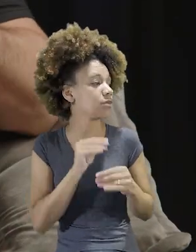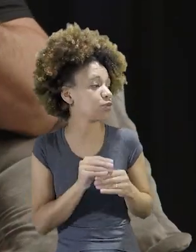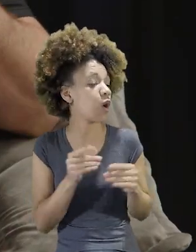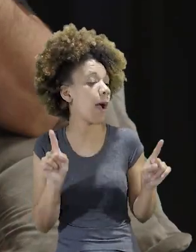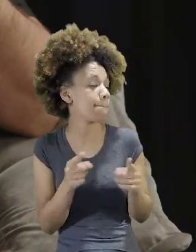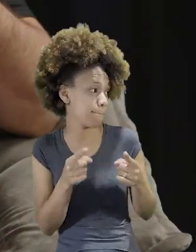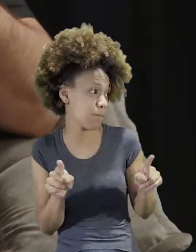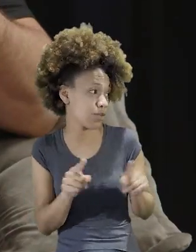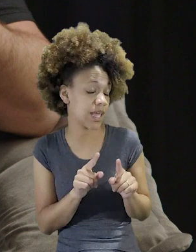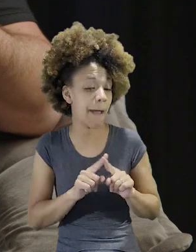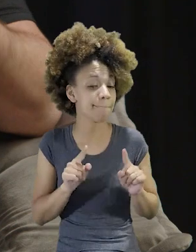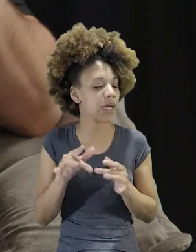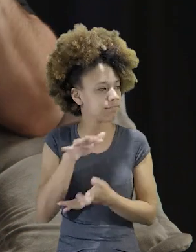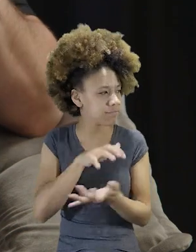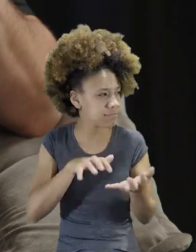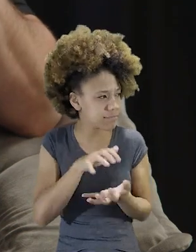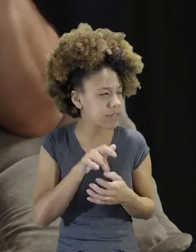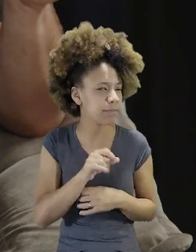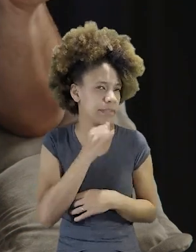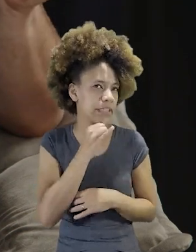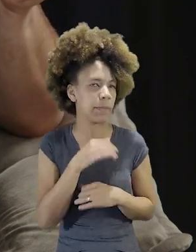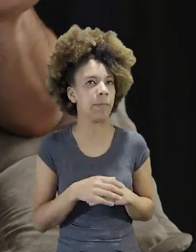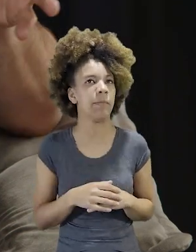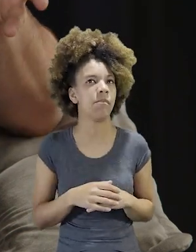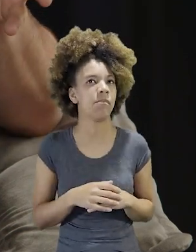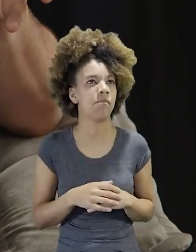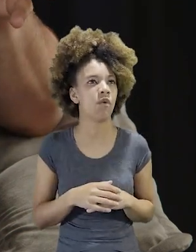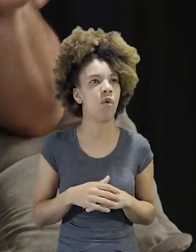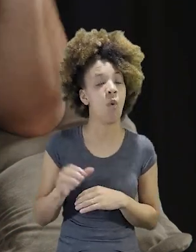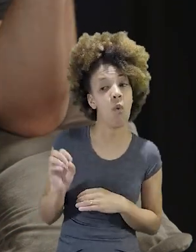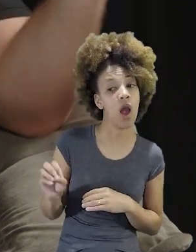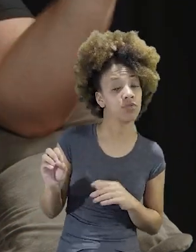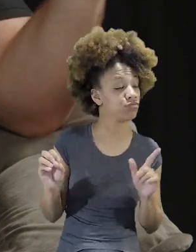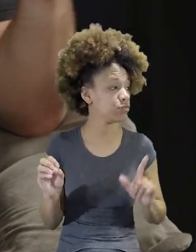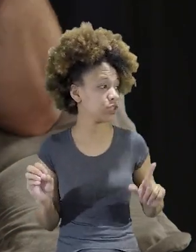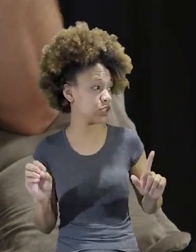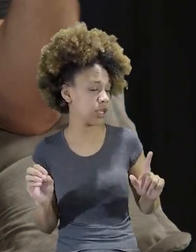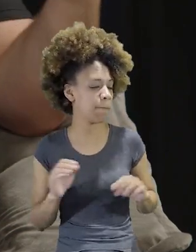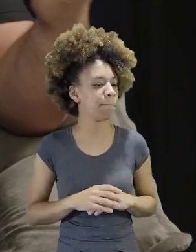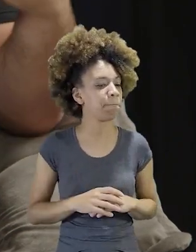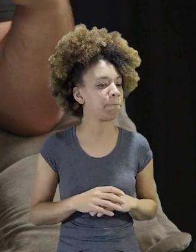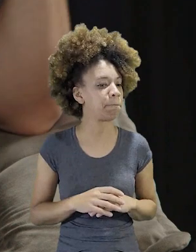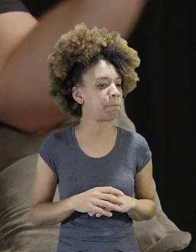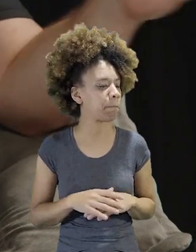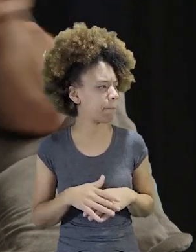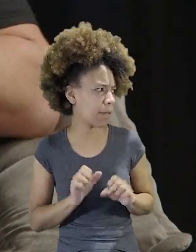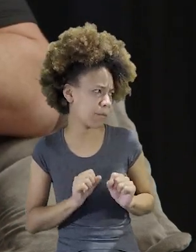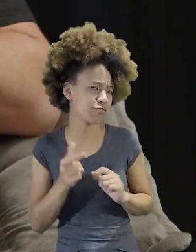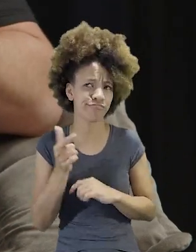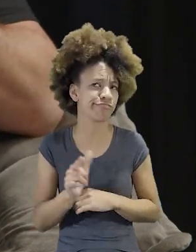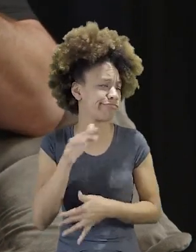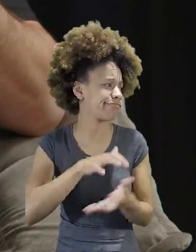caras assim ela simplificou com a música mas a treta de lá do Oeste ou lá do Costa